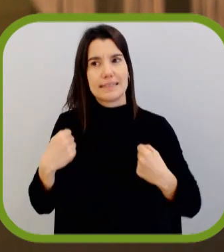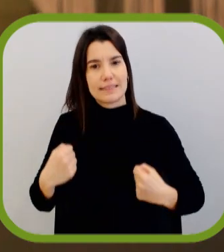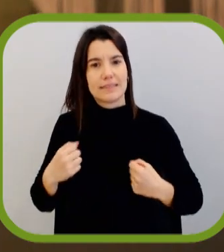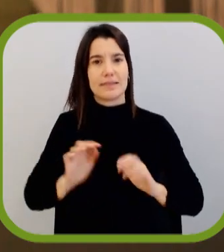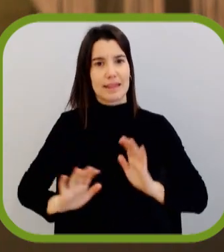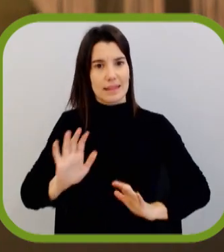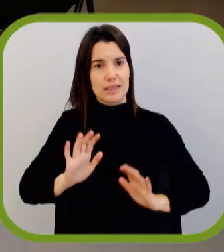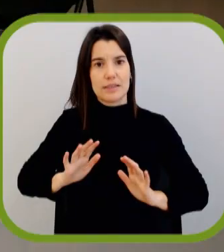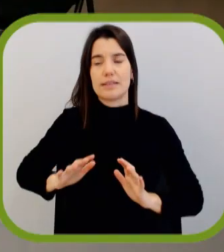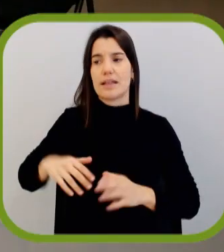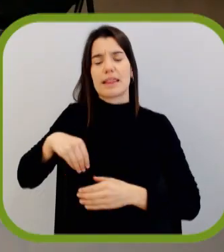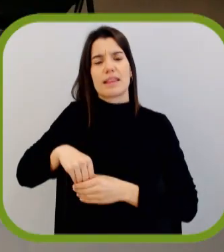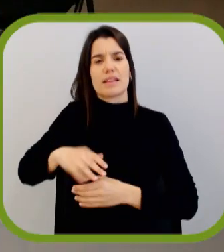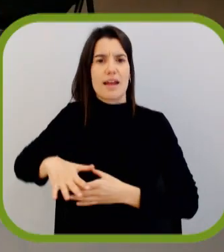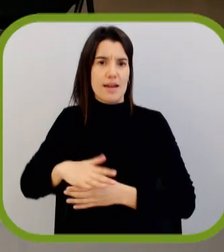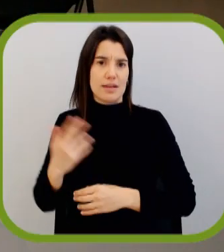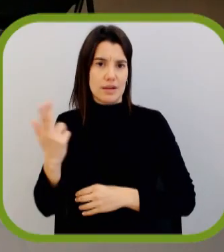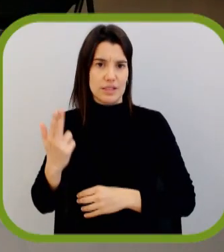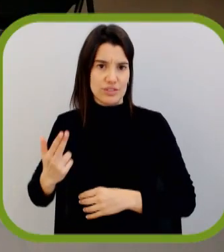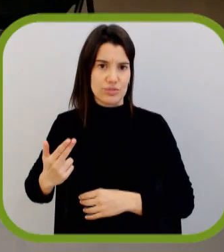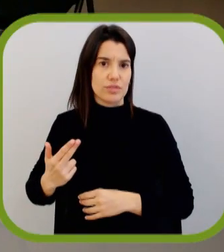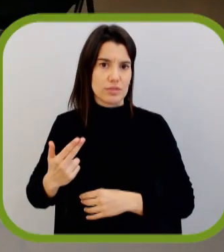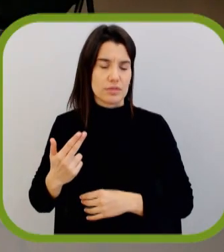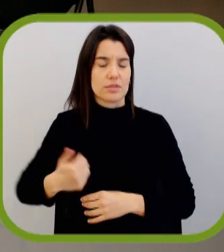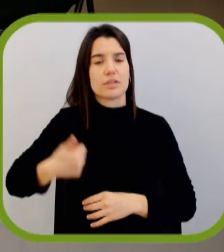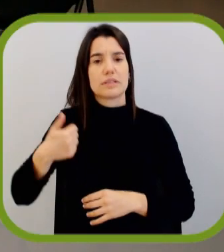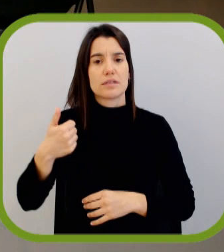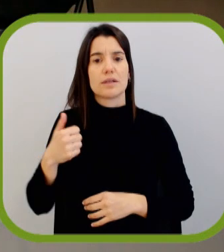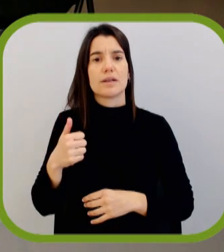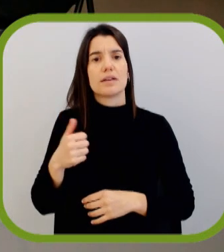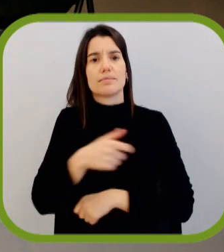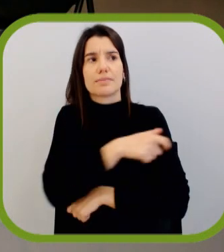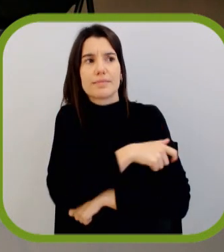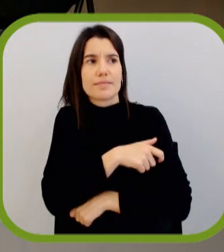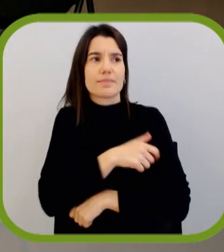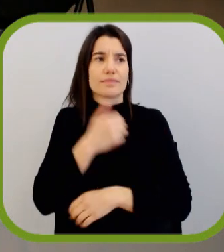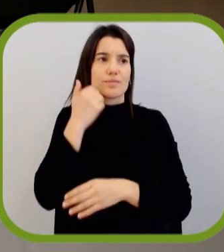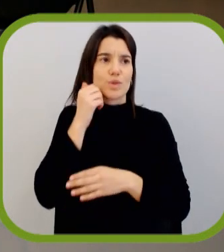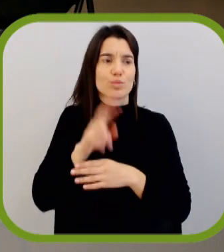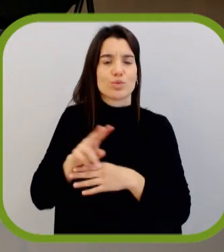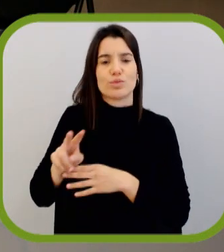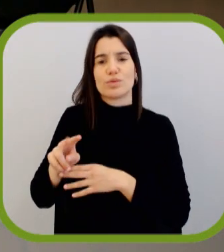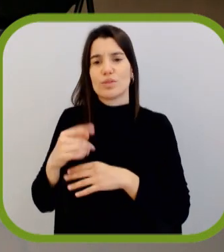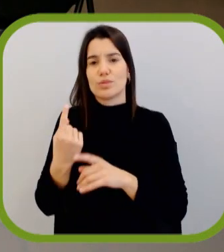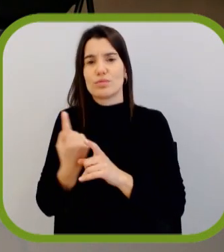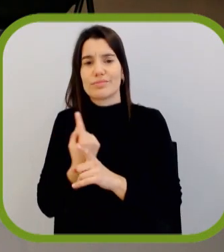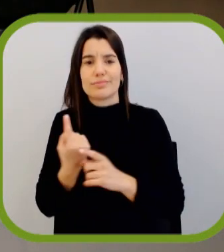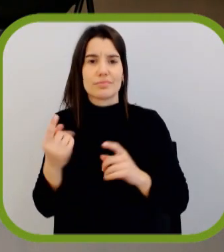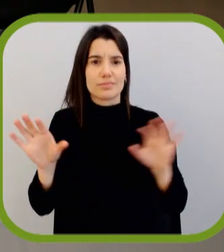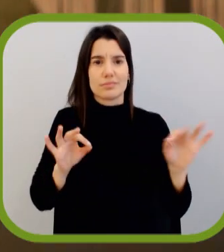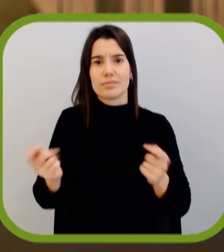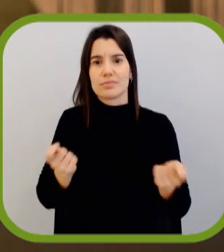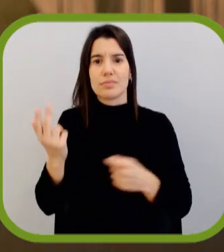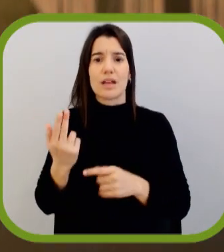do meio, o meio artístico, sobretudo a nível das organizações, dos museus, dos coreitas e